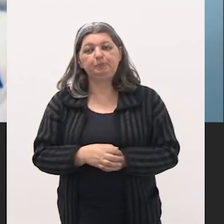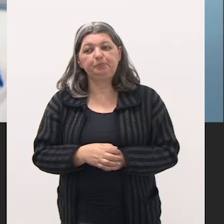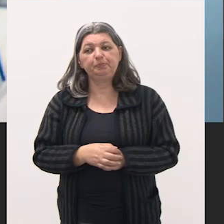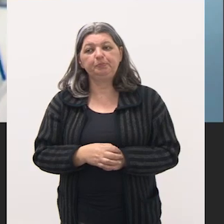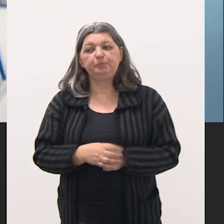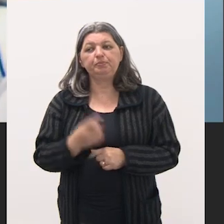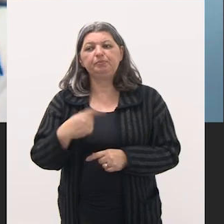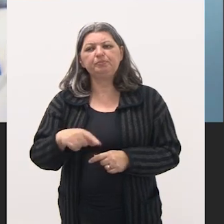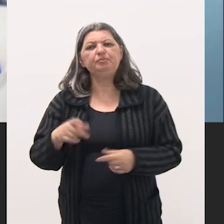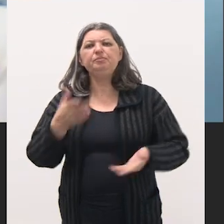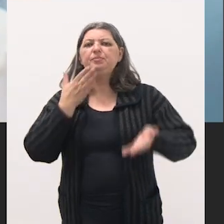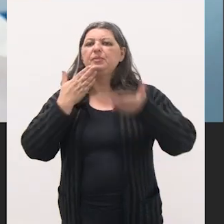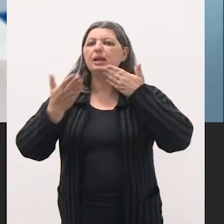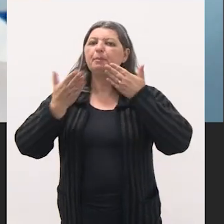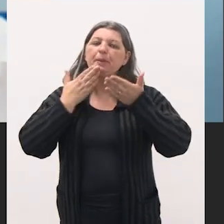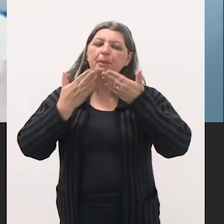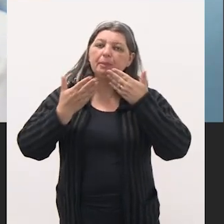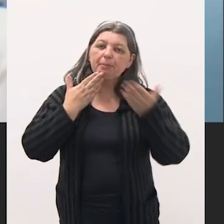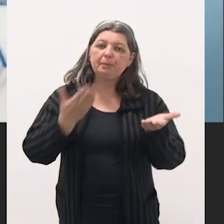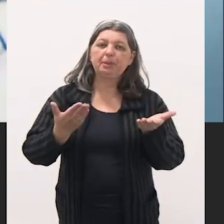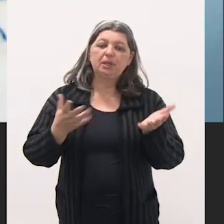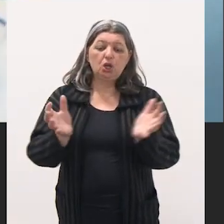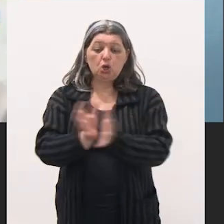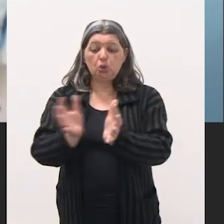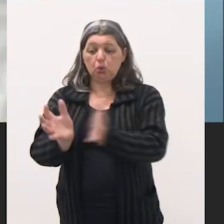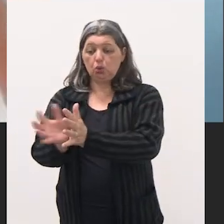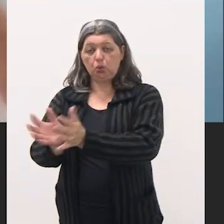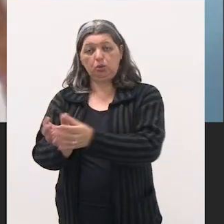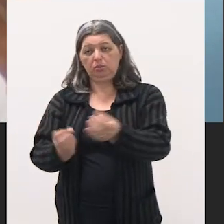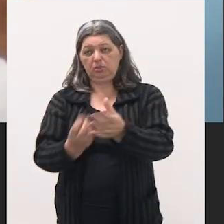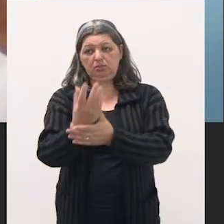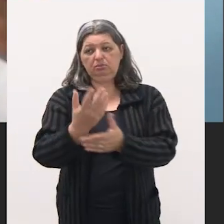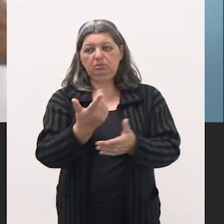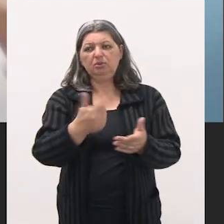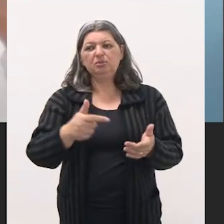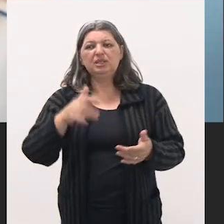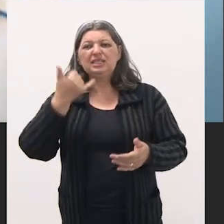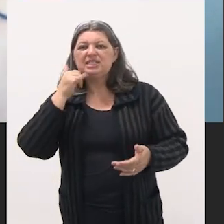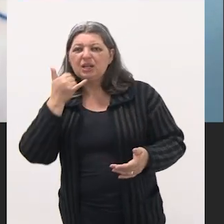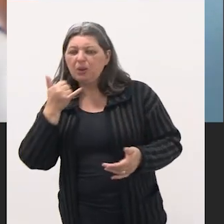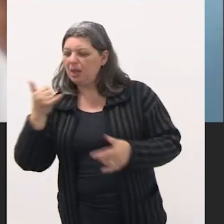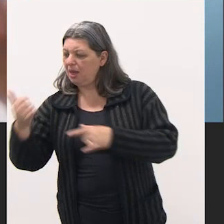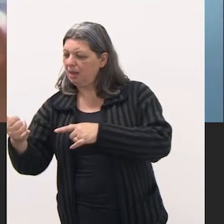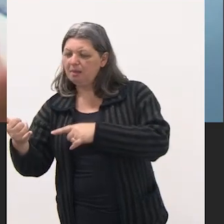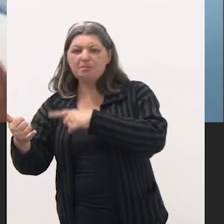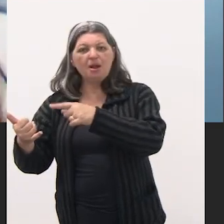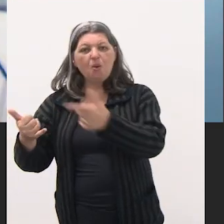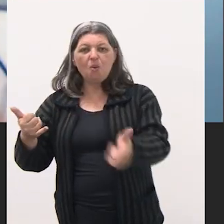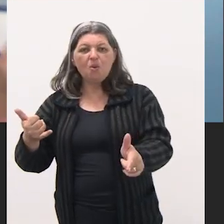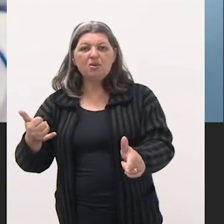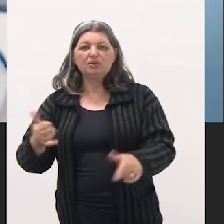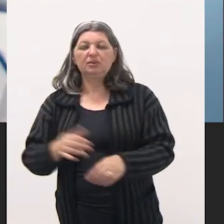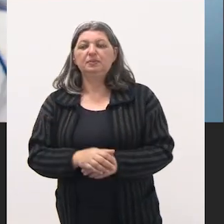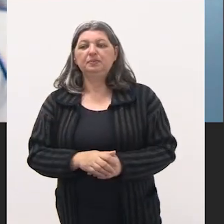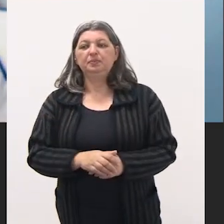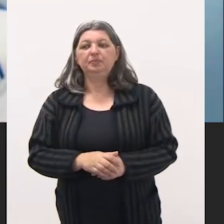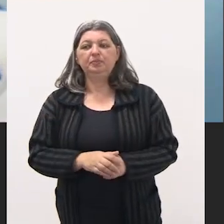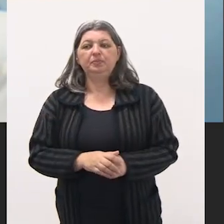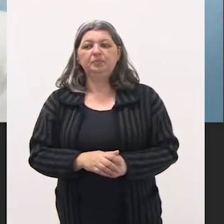falam, e elas criam grupos, uma mostrou um mar para a outra, uma foi... Então,